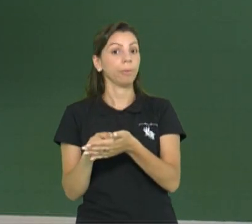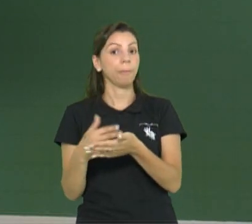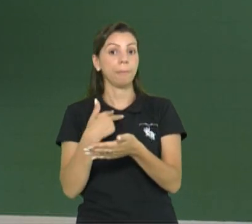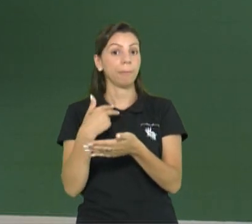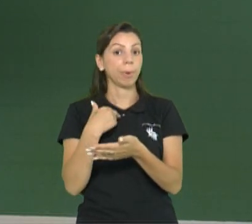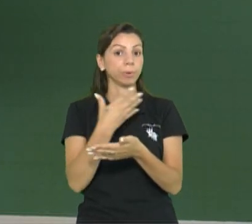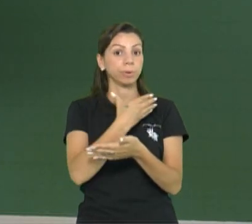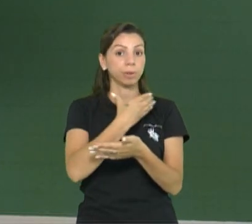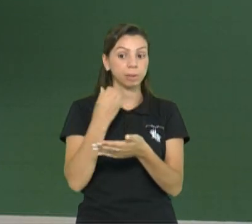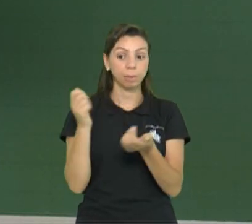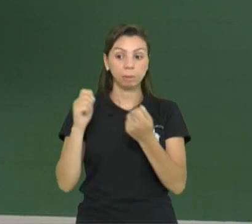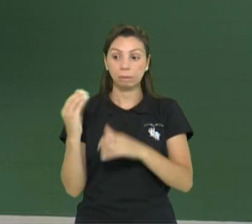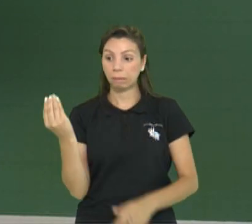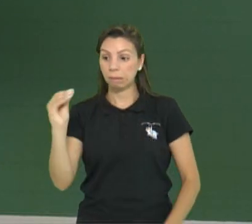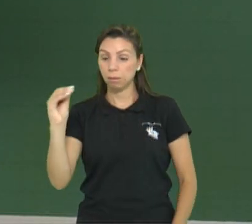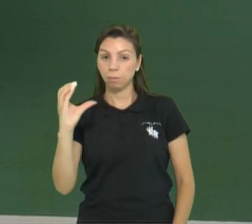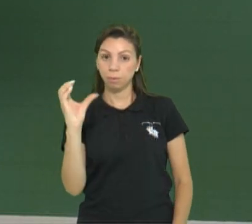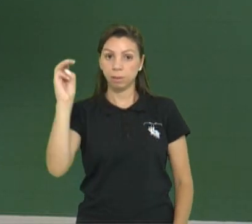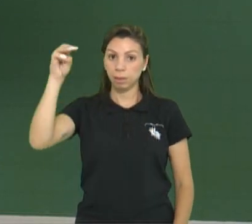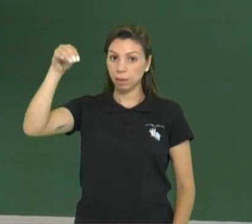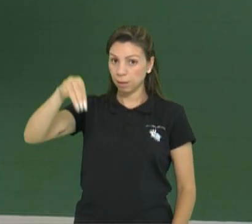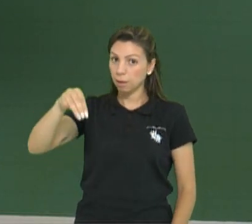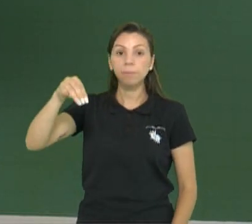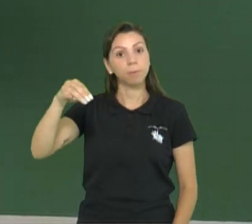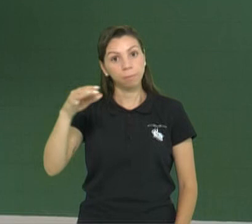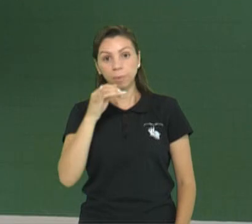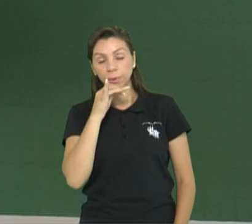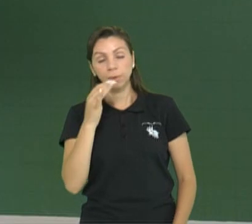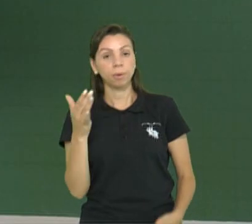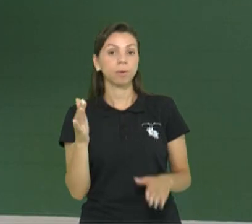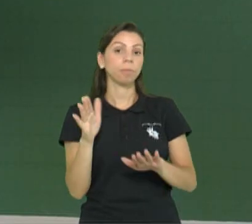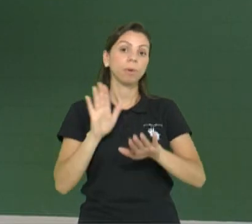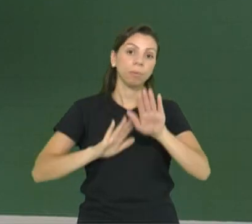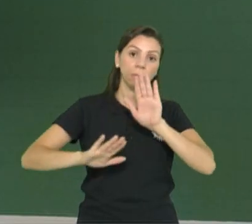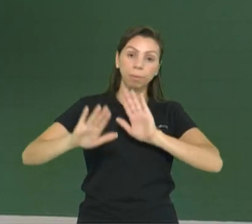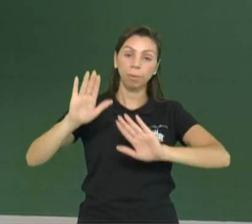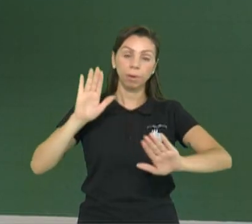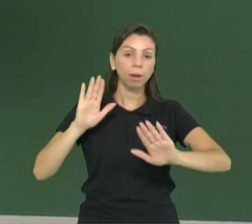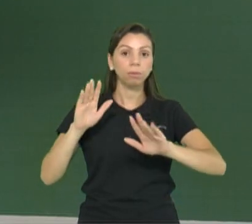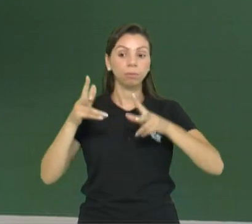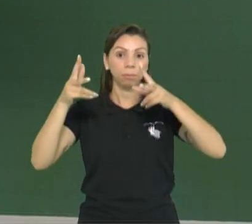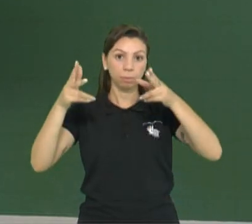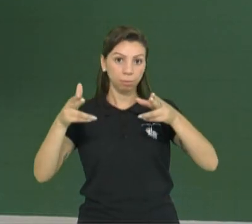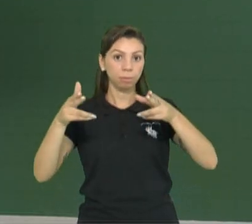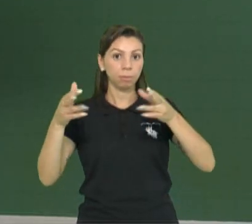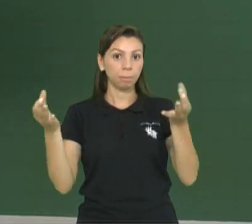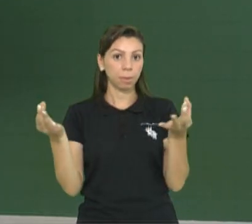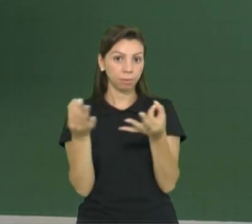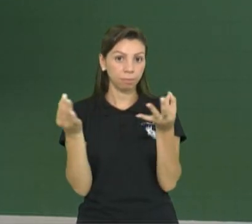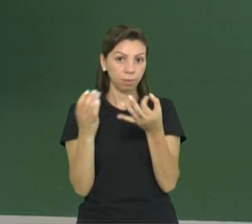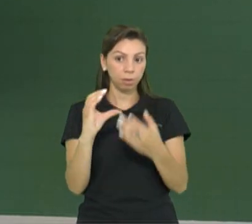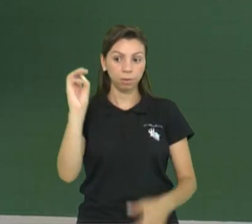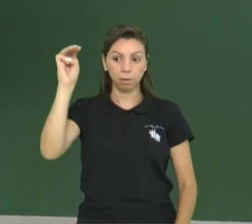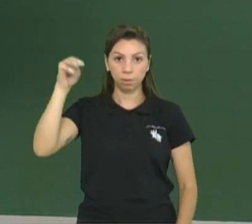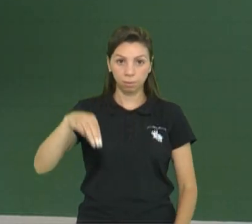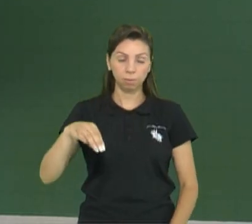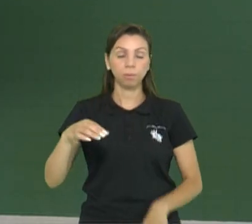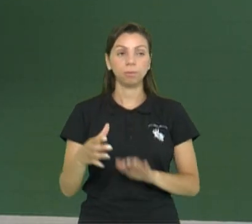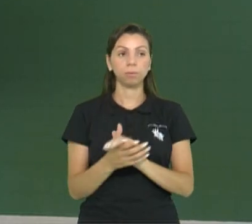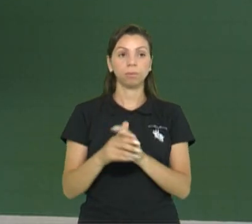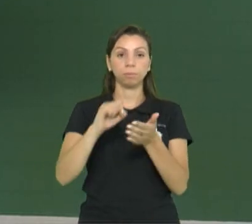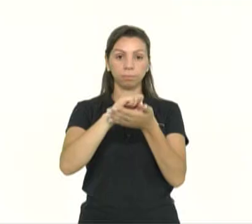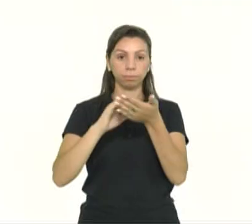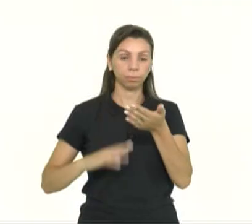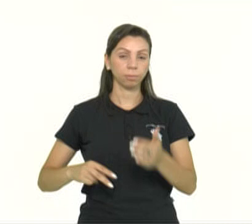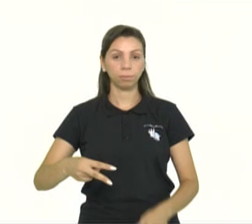tá ok? E tomar cuidado também na alternativa, para que a unidade esteja correta. Agora vamos para o exercício 2 aqui,